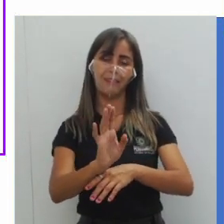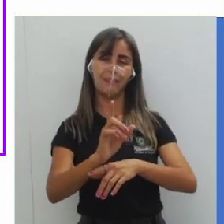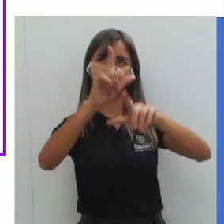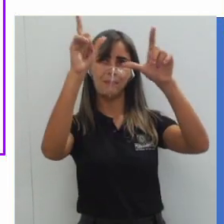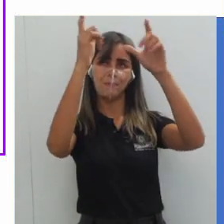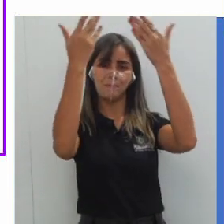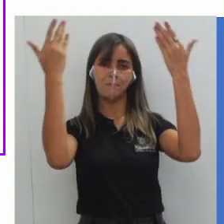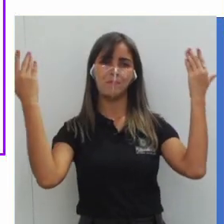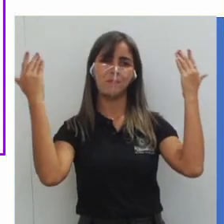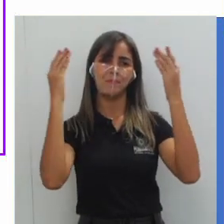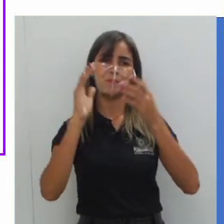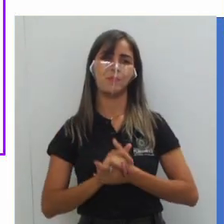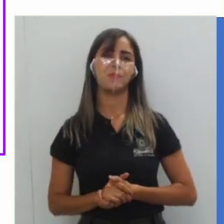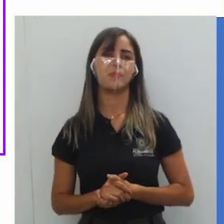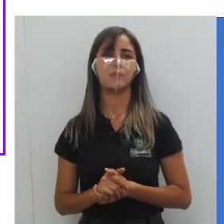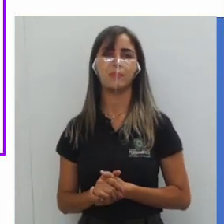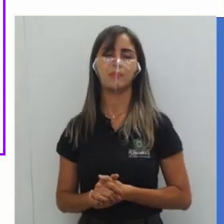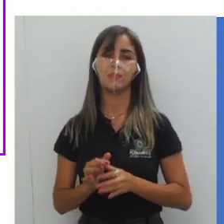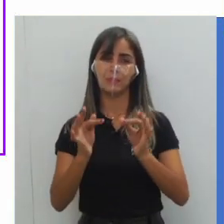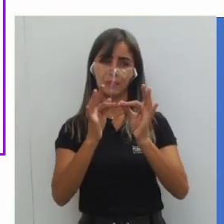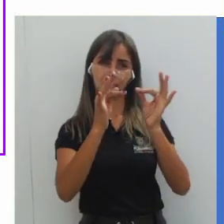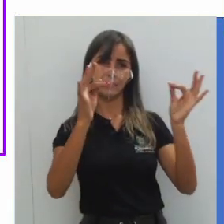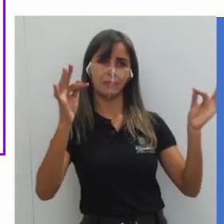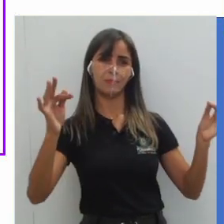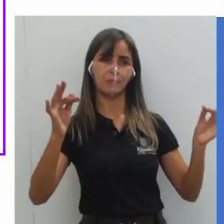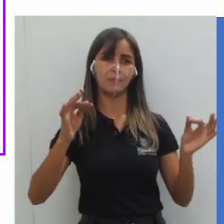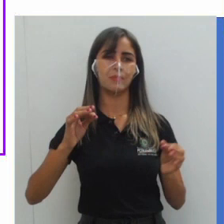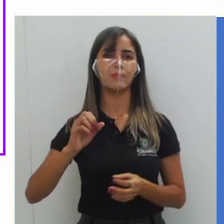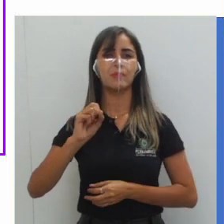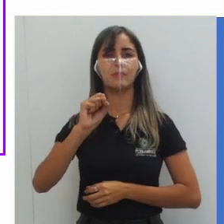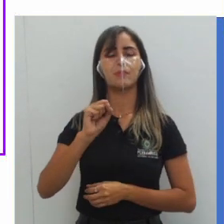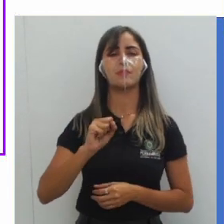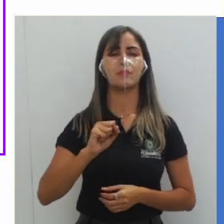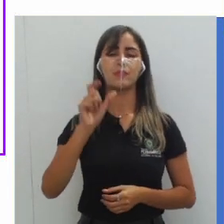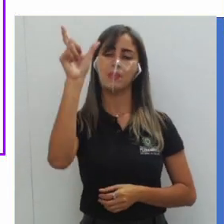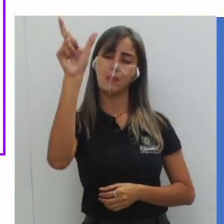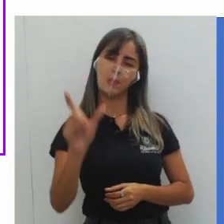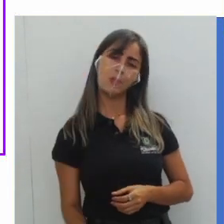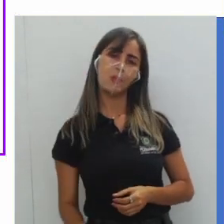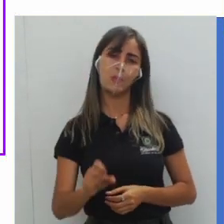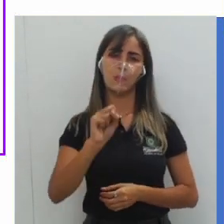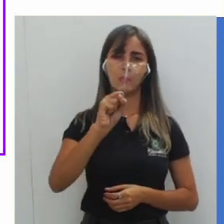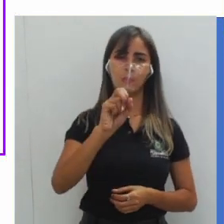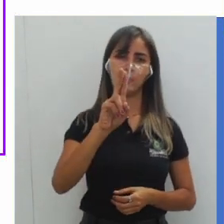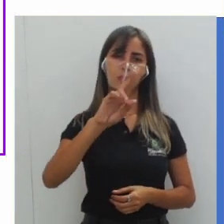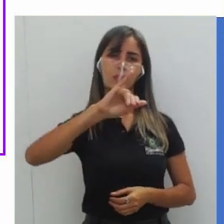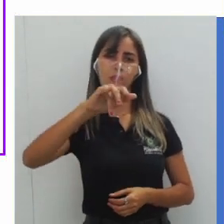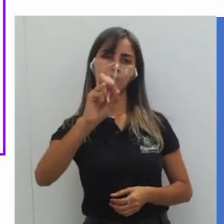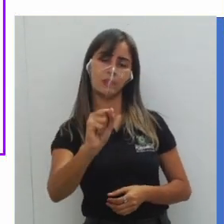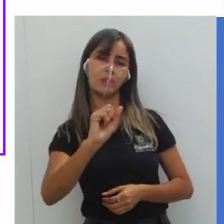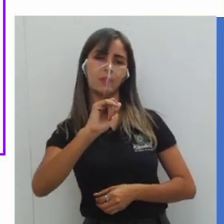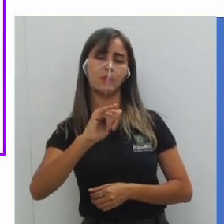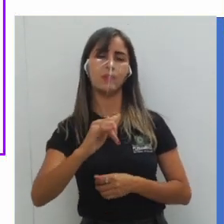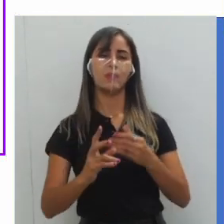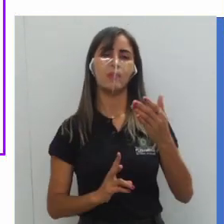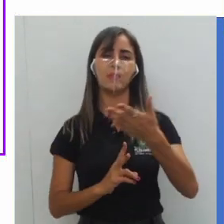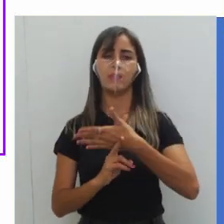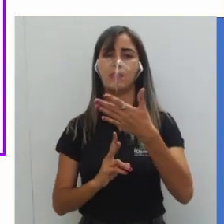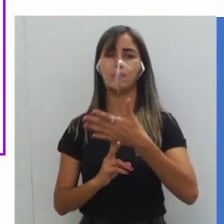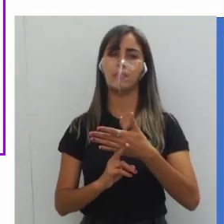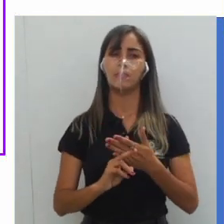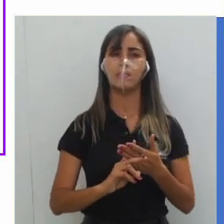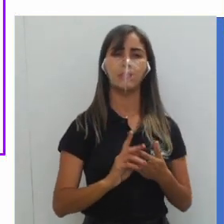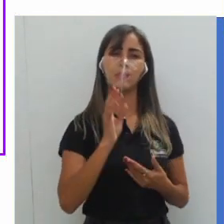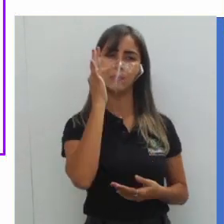nossa fórmula de sentença para o superlativo. A gente tem o sujeito, subject, o verbo to be no